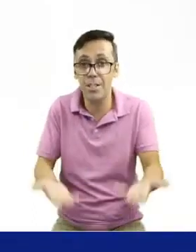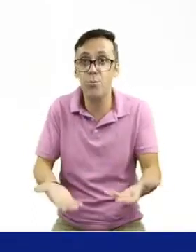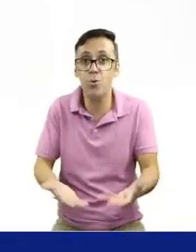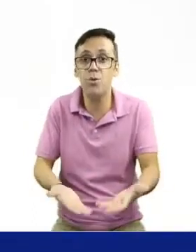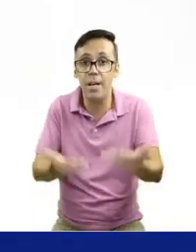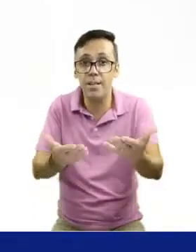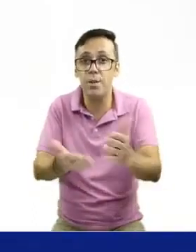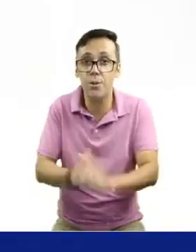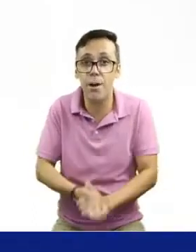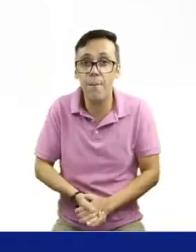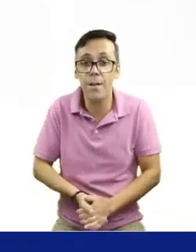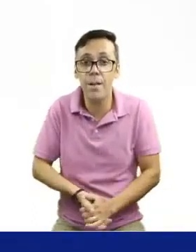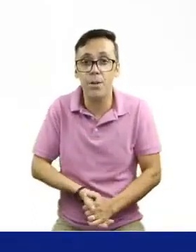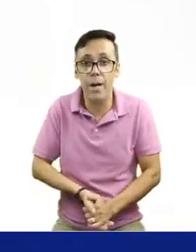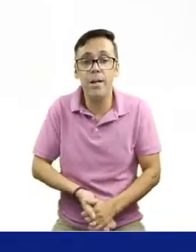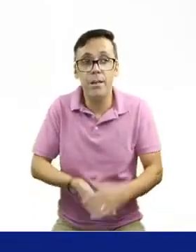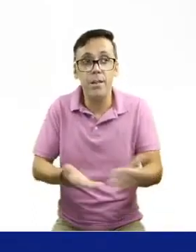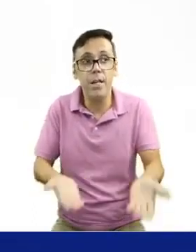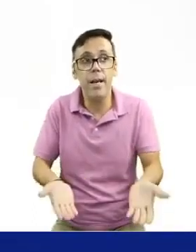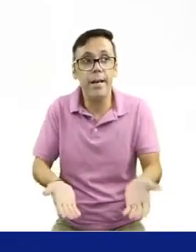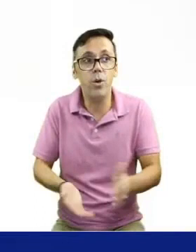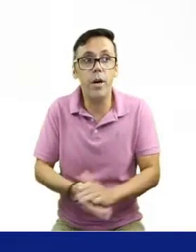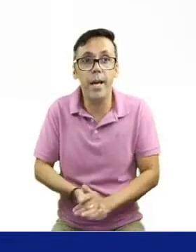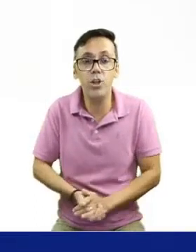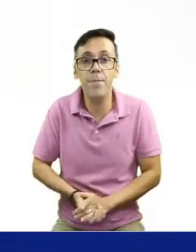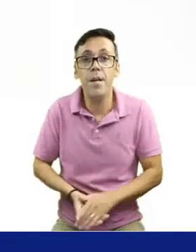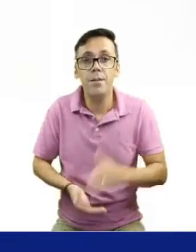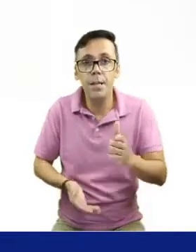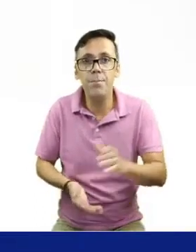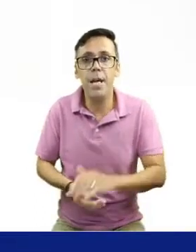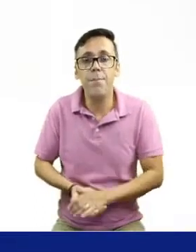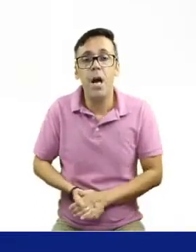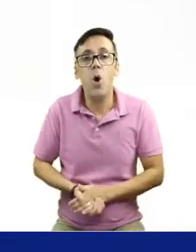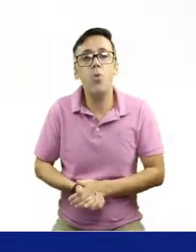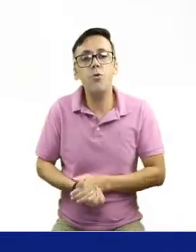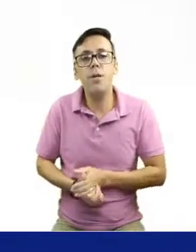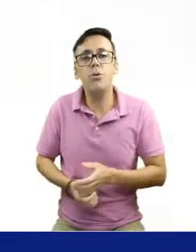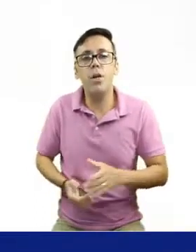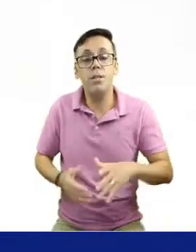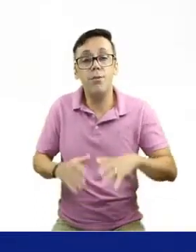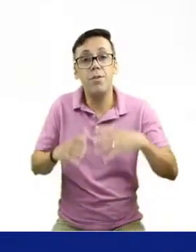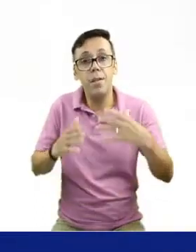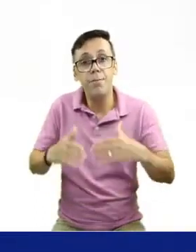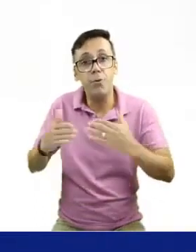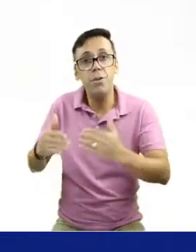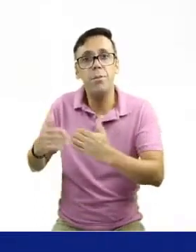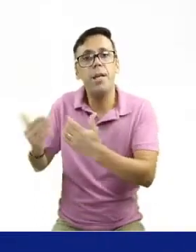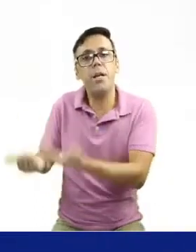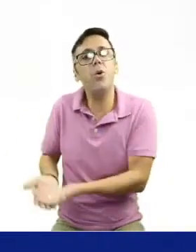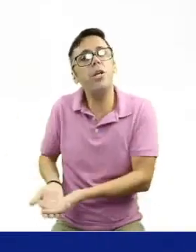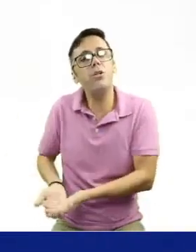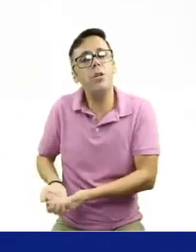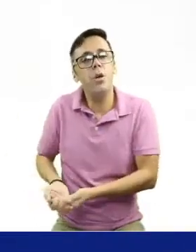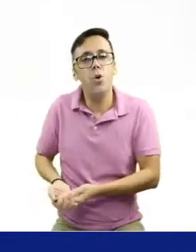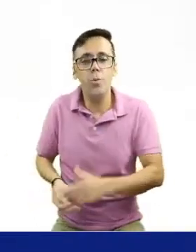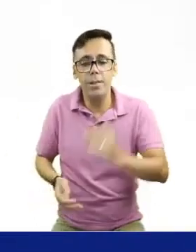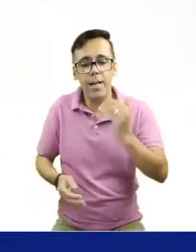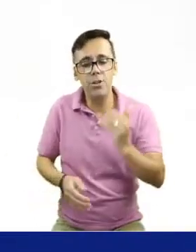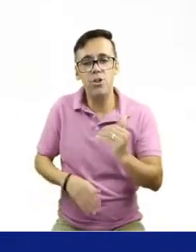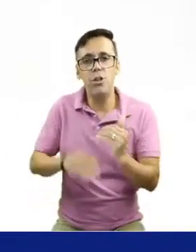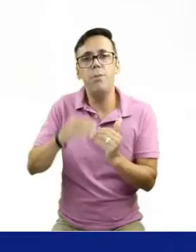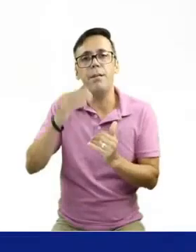você sabe que nós fazemos junto a isso adicional né e ele é recorrente também alguns plantões se você por trabalhar à noite